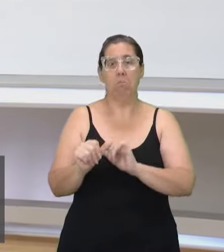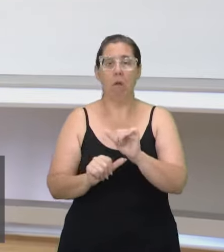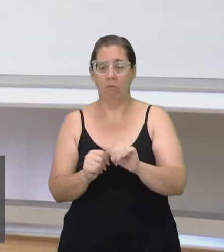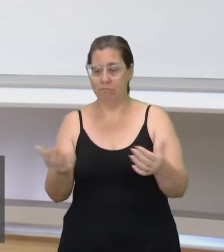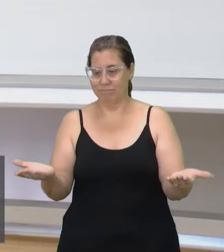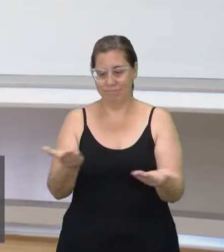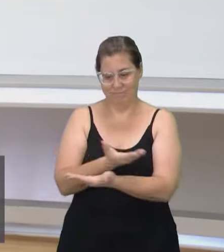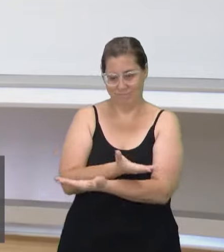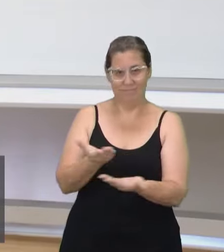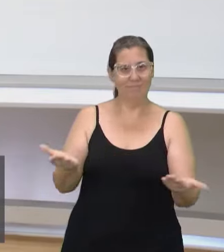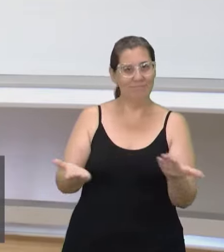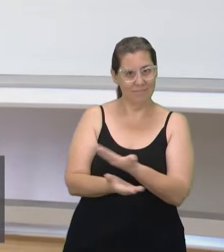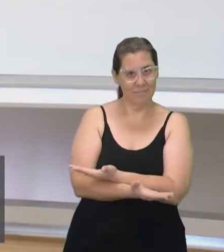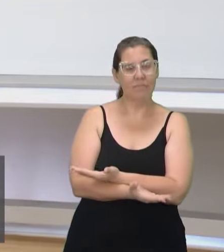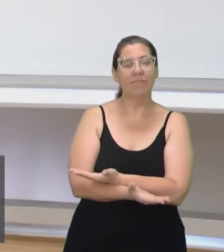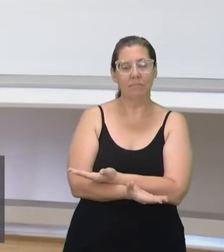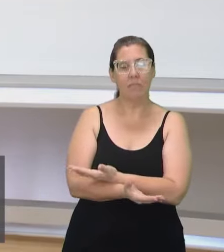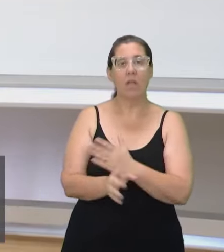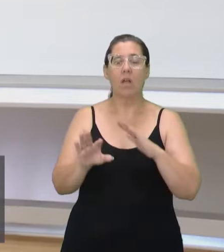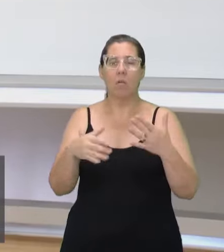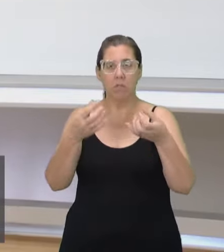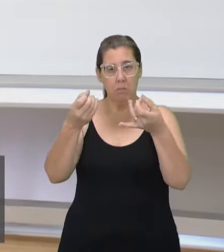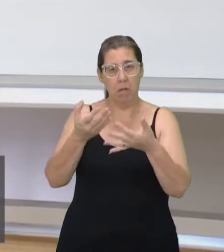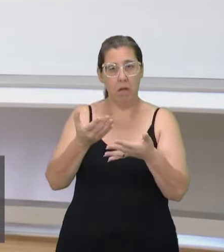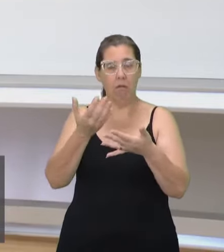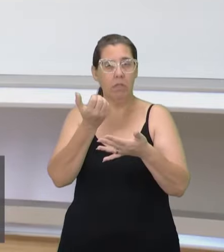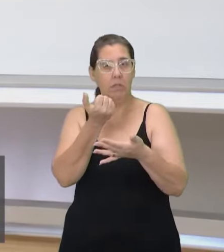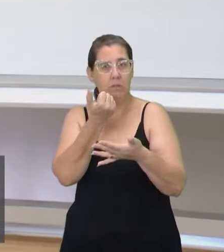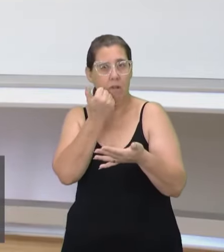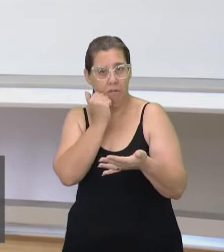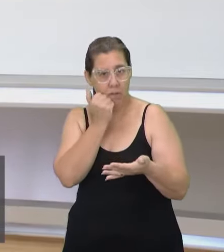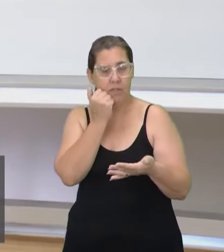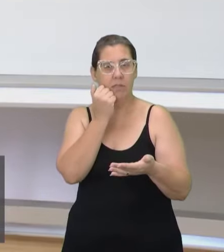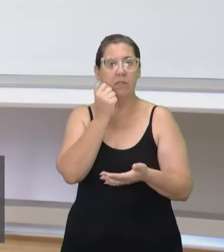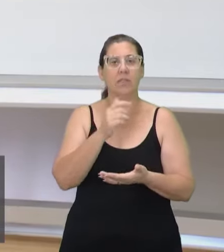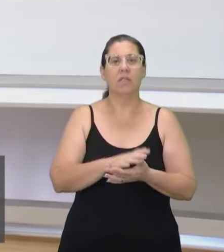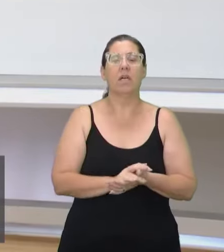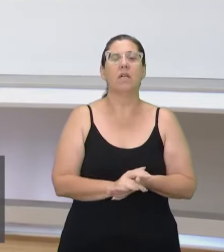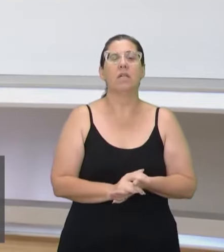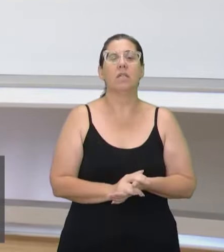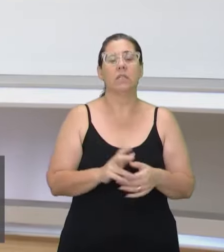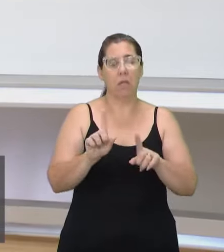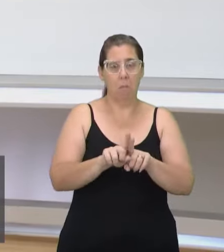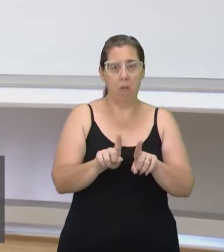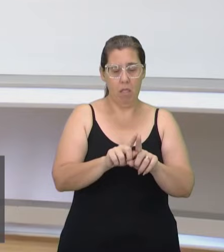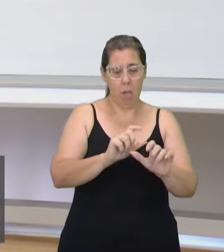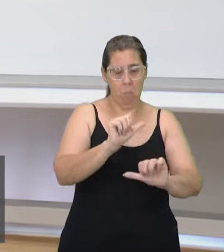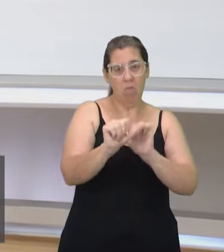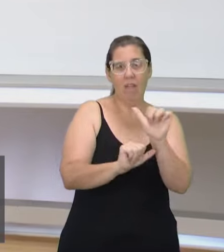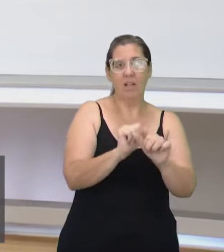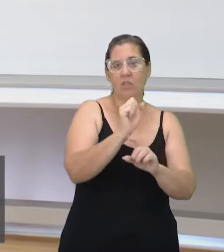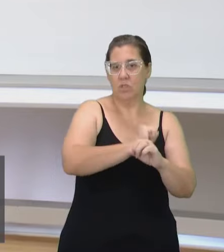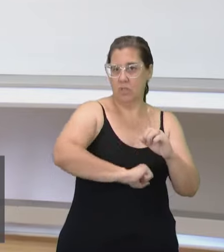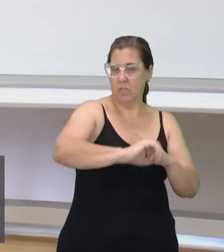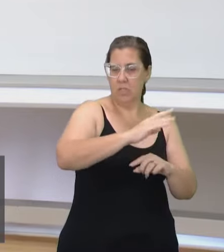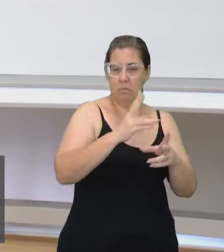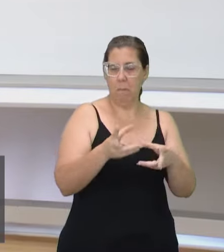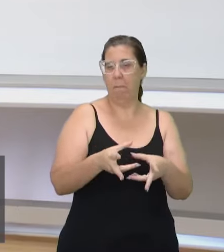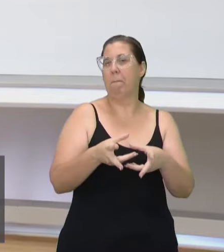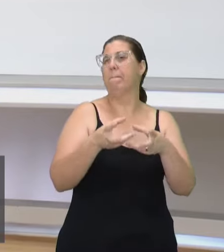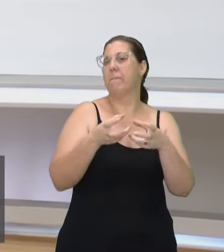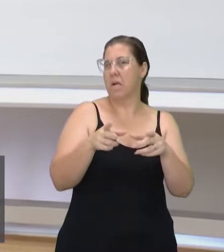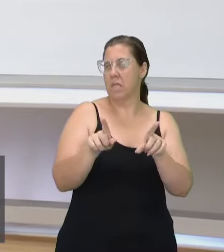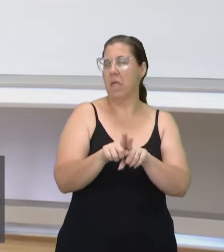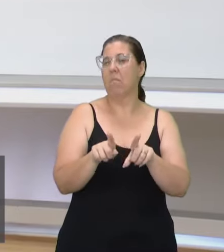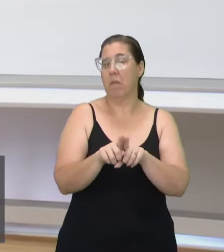com a ontologia. E como nós estamos falando de ciência, e nós estamos falando das mudanças sociais sob uma perspectiva